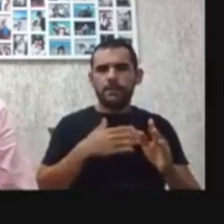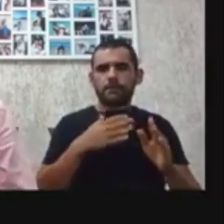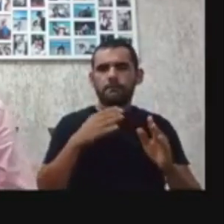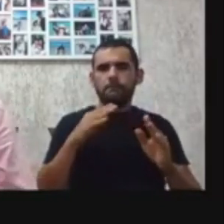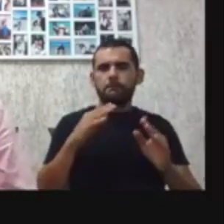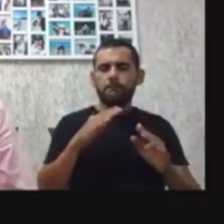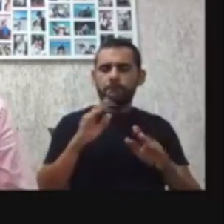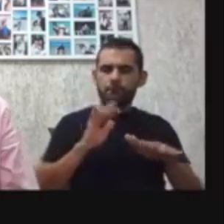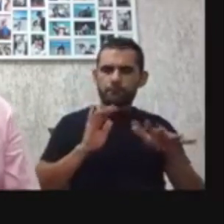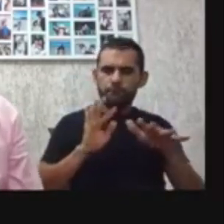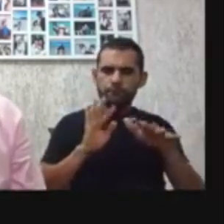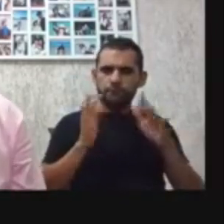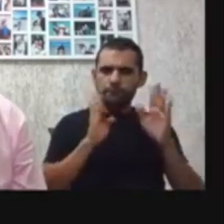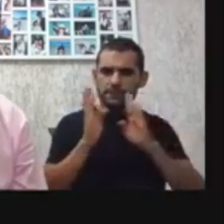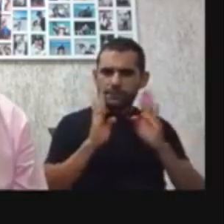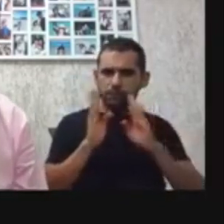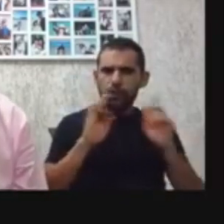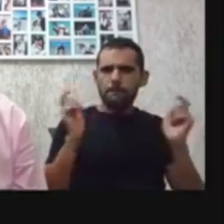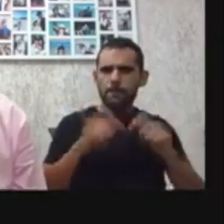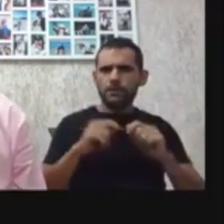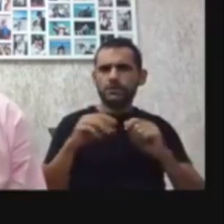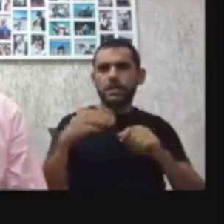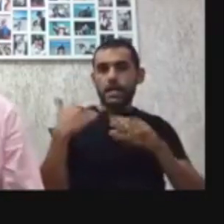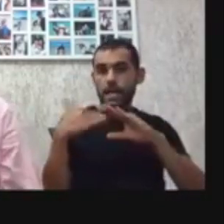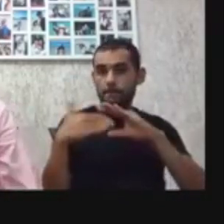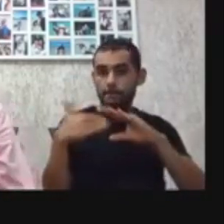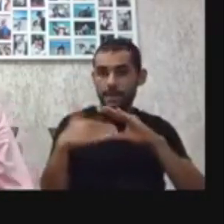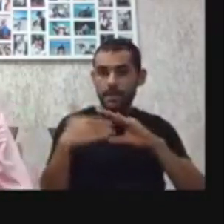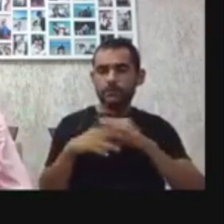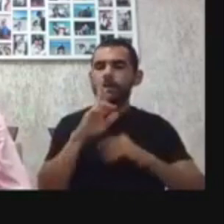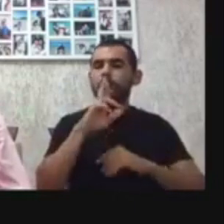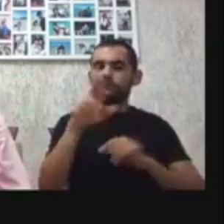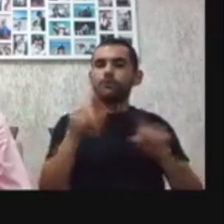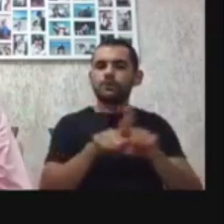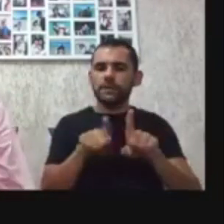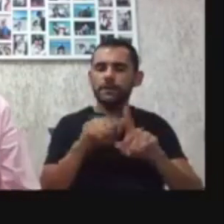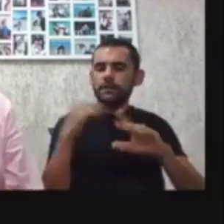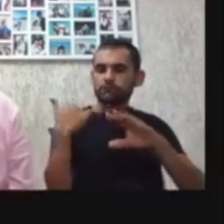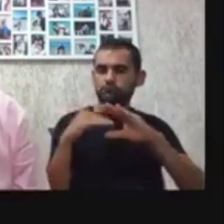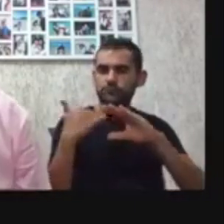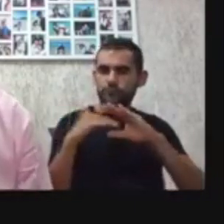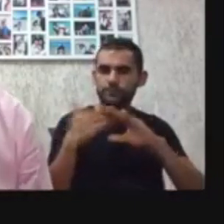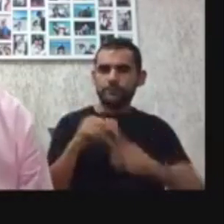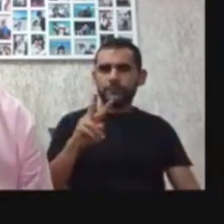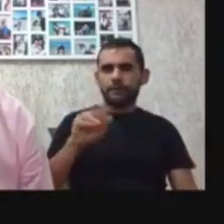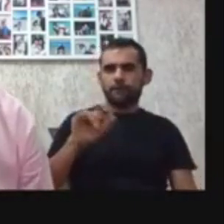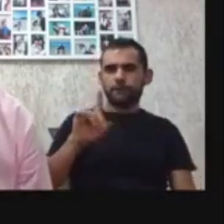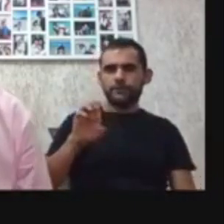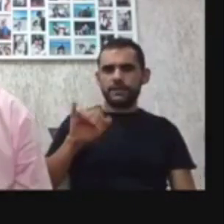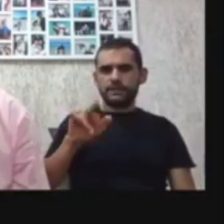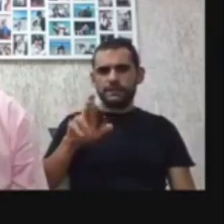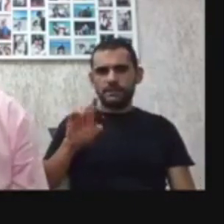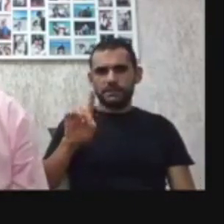Estou à disposição de vocês. Se quiserem, podem enviar um e-mail, eu respondo através do e-mail,